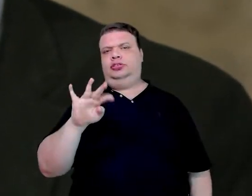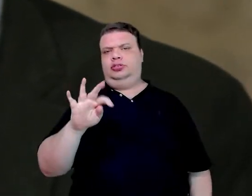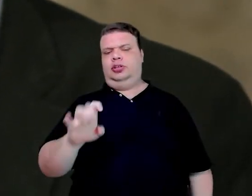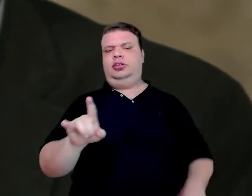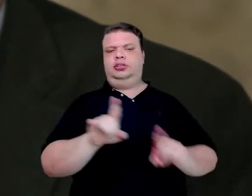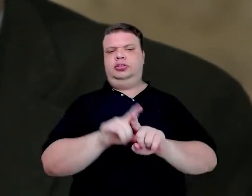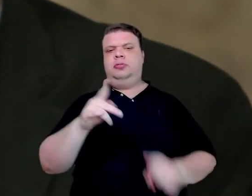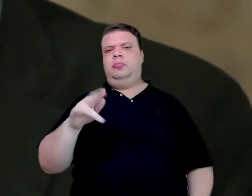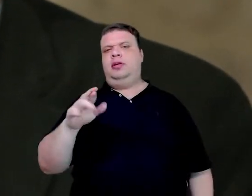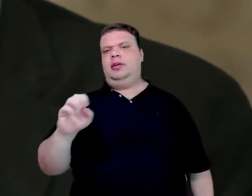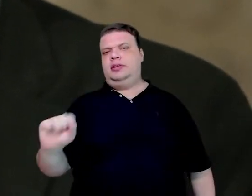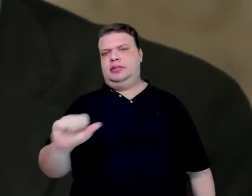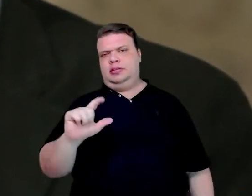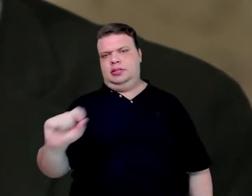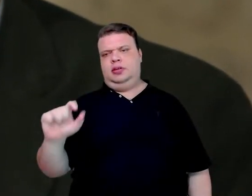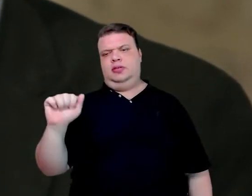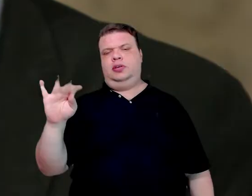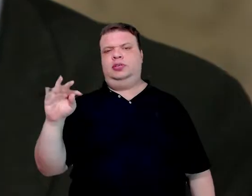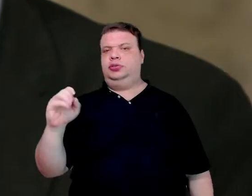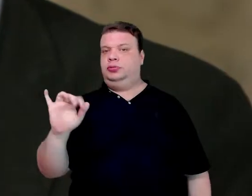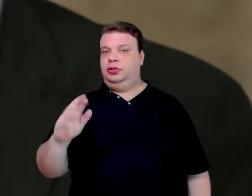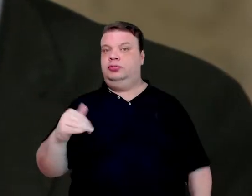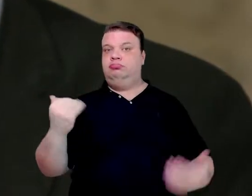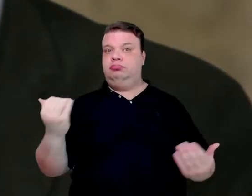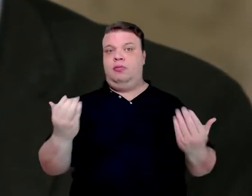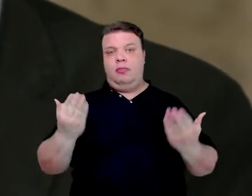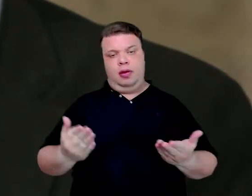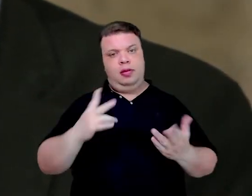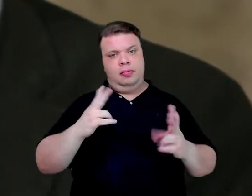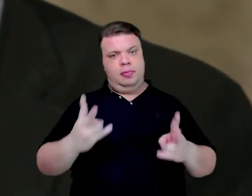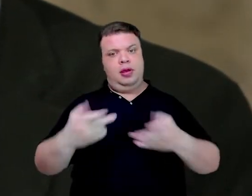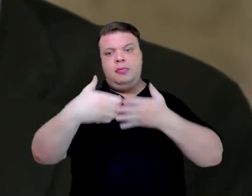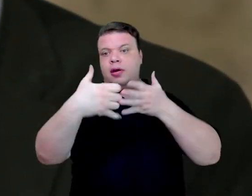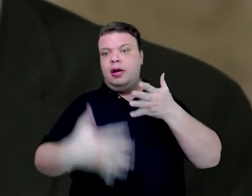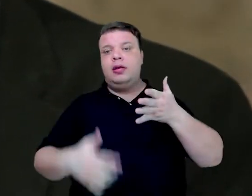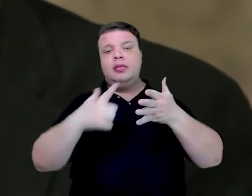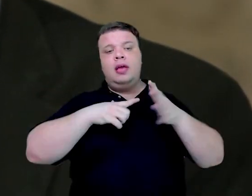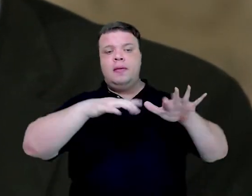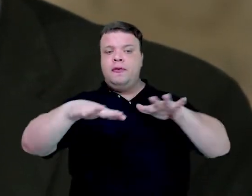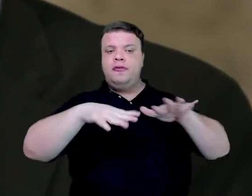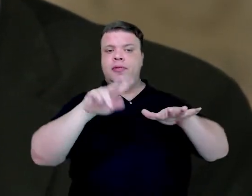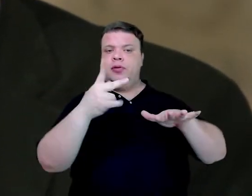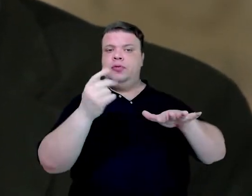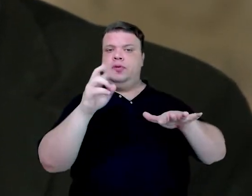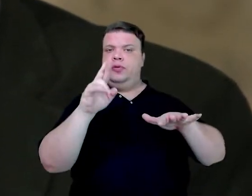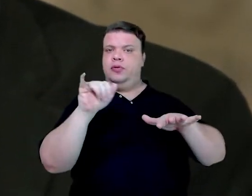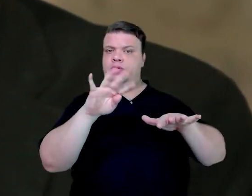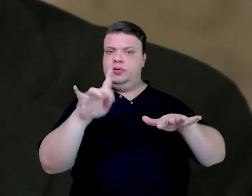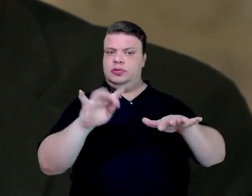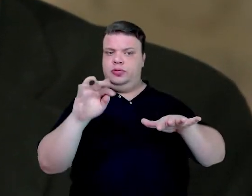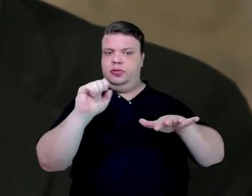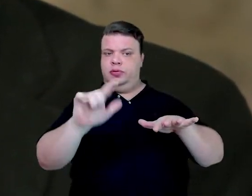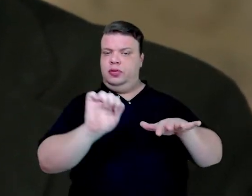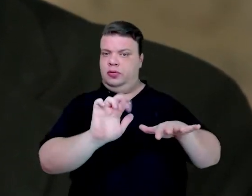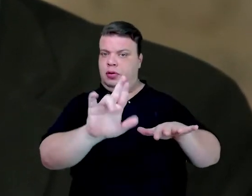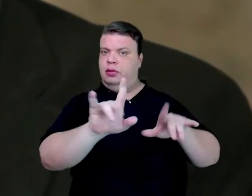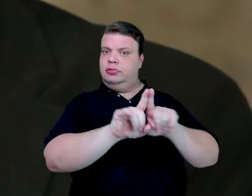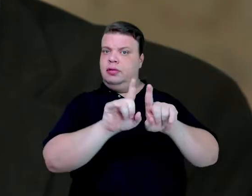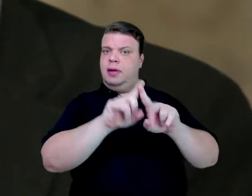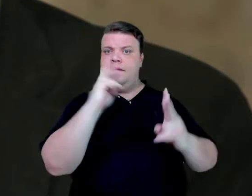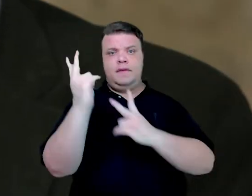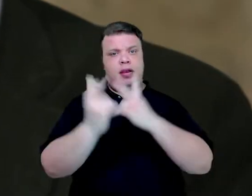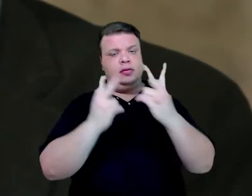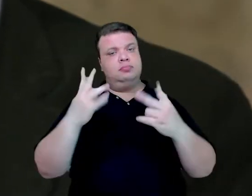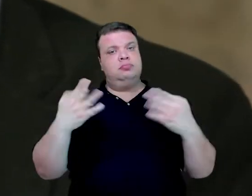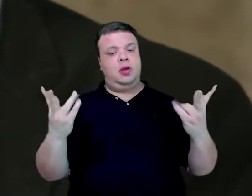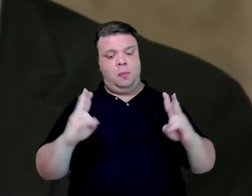gradiente de pressão atmosférica. Consequentemente, esse gradiente é uma força, vai gerar o movimento horizontal do ar